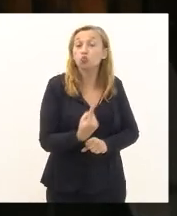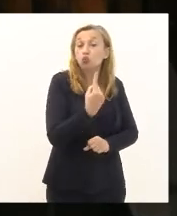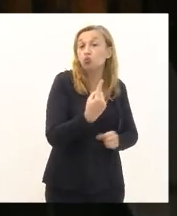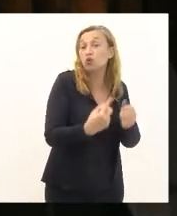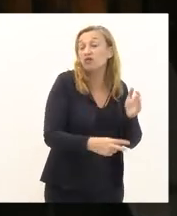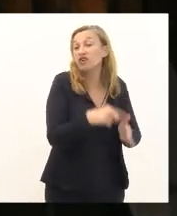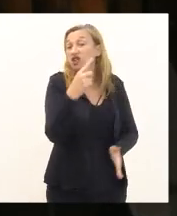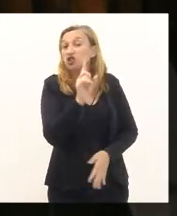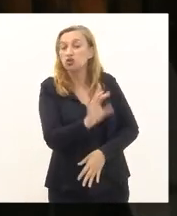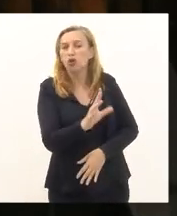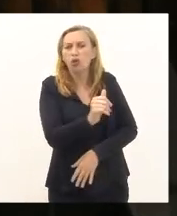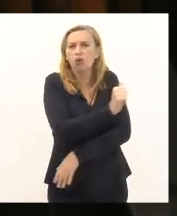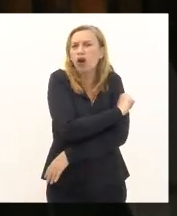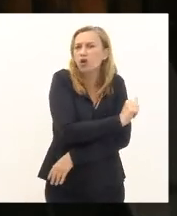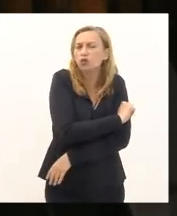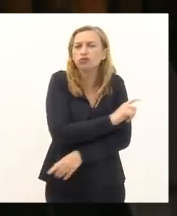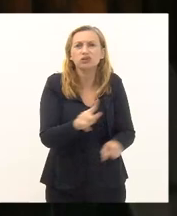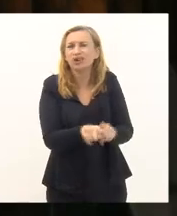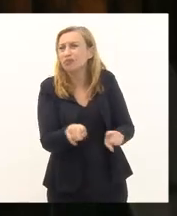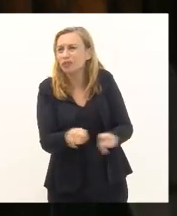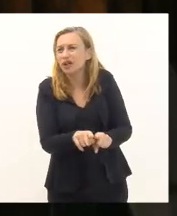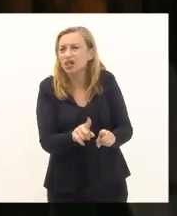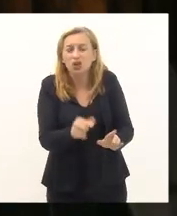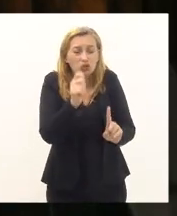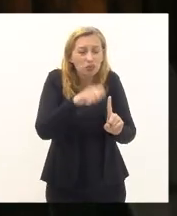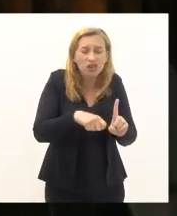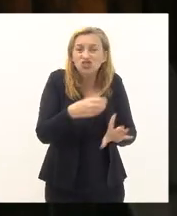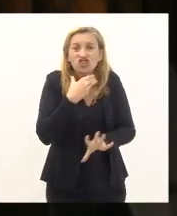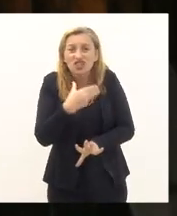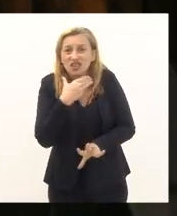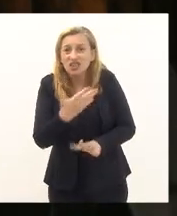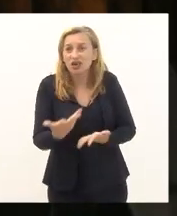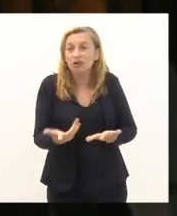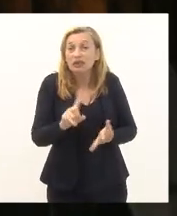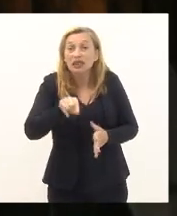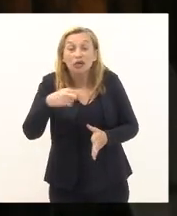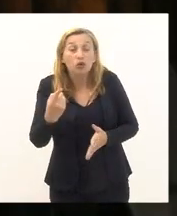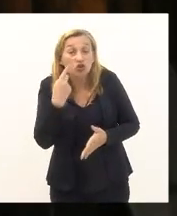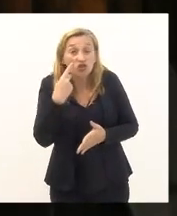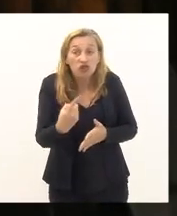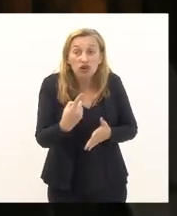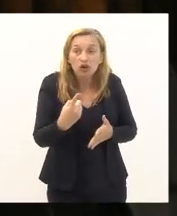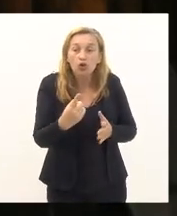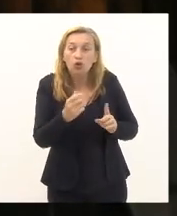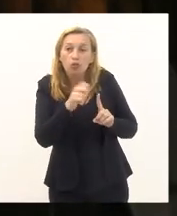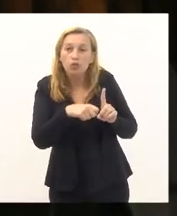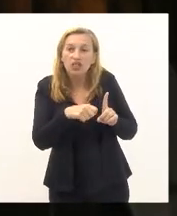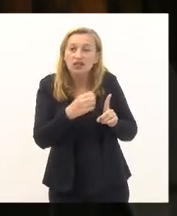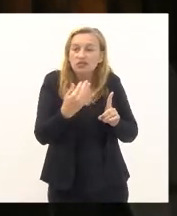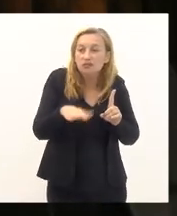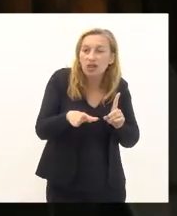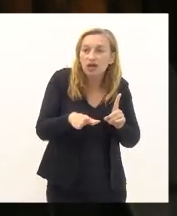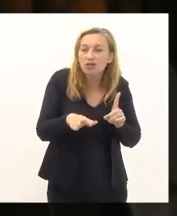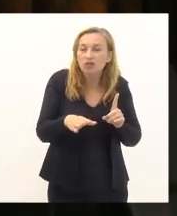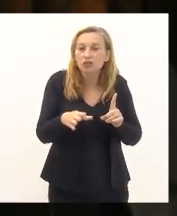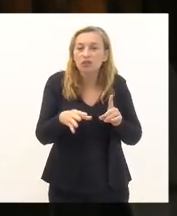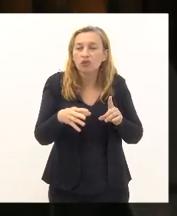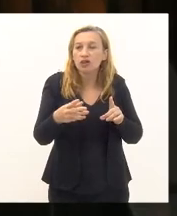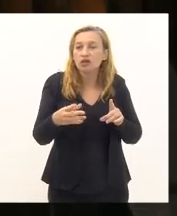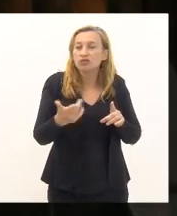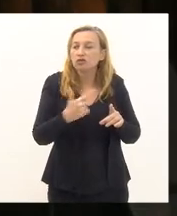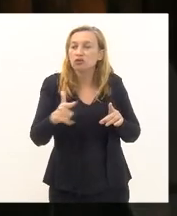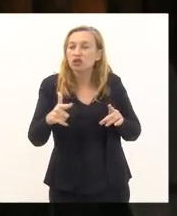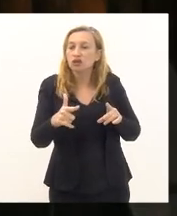ingresso semanal para o estudante, em pleno mês de dezembro, depois dele ficar um mês e meio sem aula presencial, quando chega na